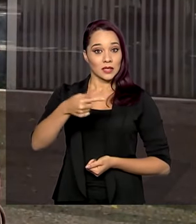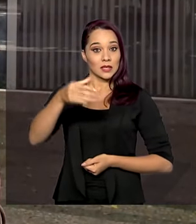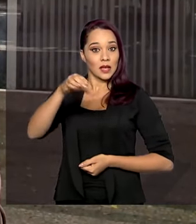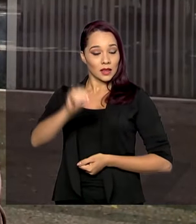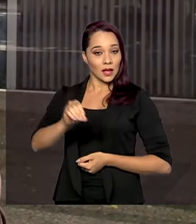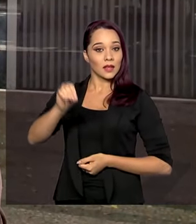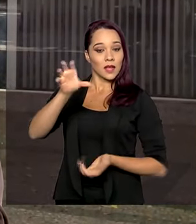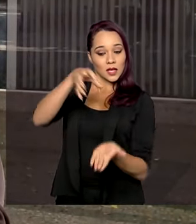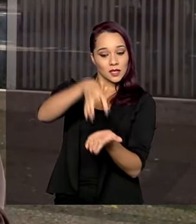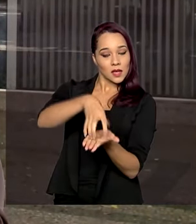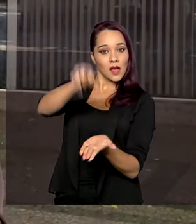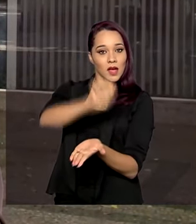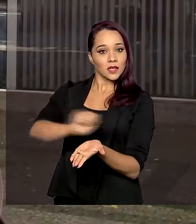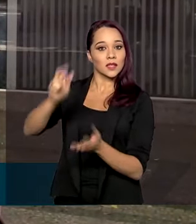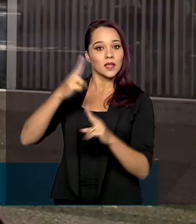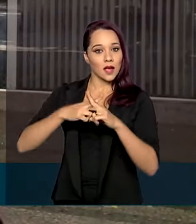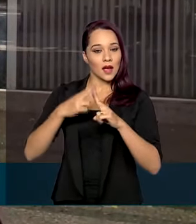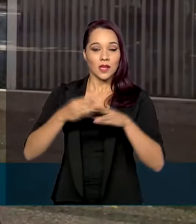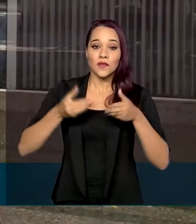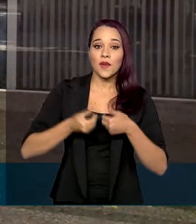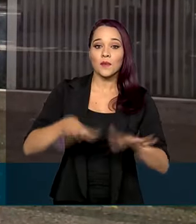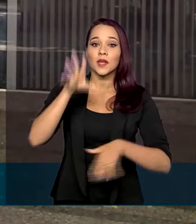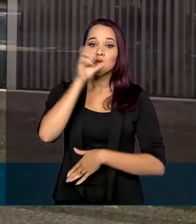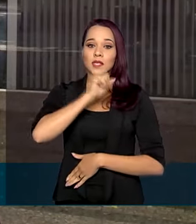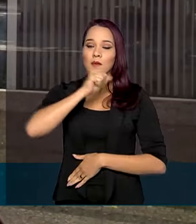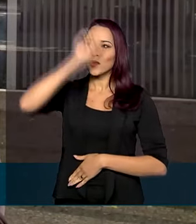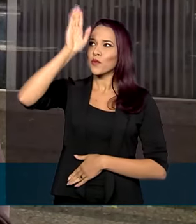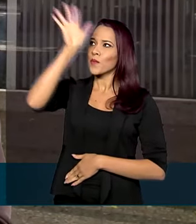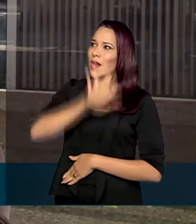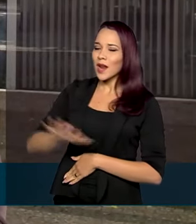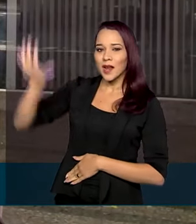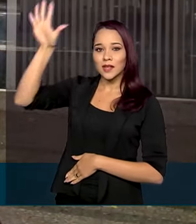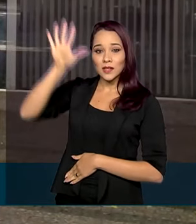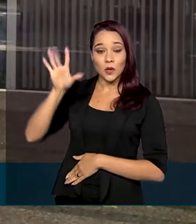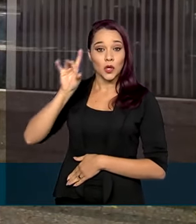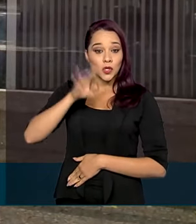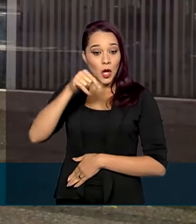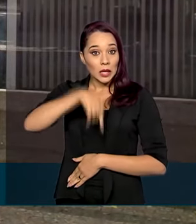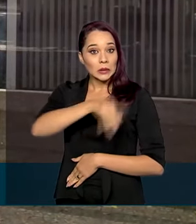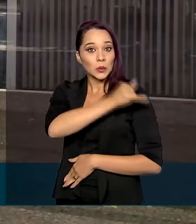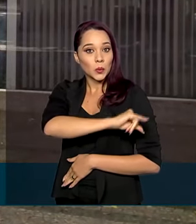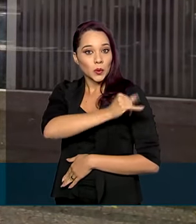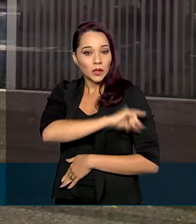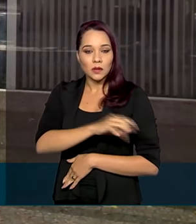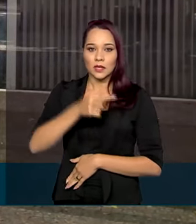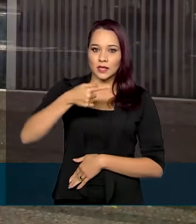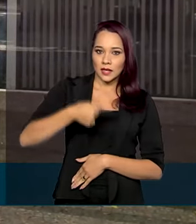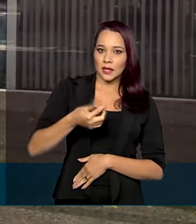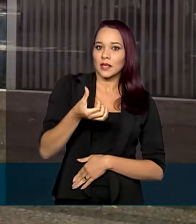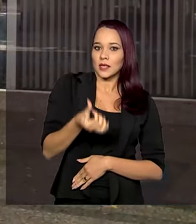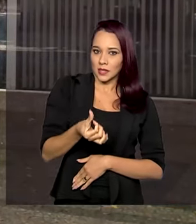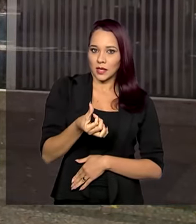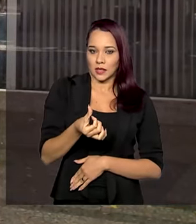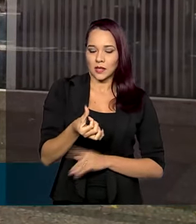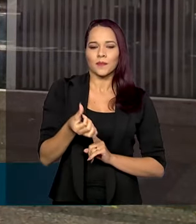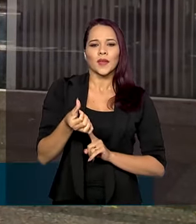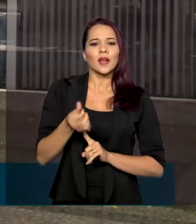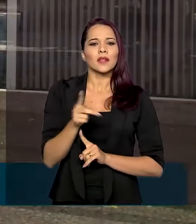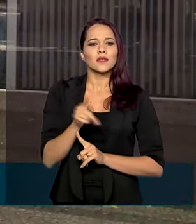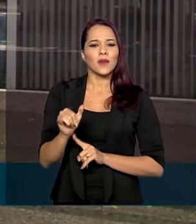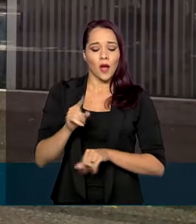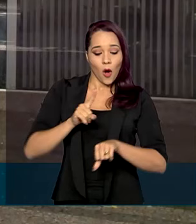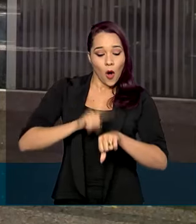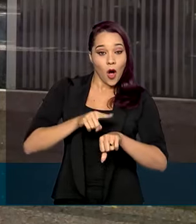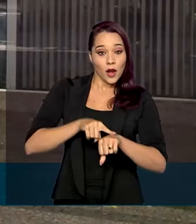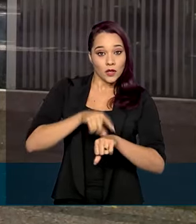770 agências da Caixa vão abrir neste sábado em todo o Brasil. Só aqui no Rio de Janeiro vão ser 76. Elas vão funcionar